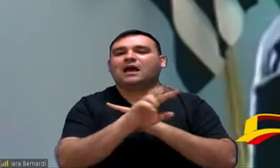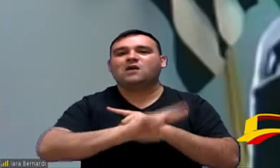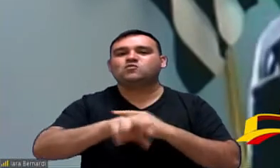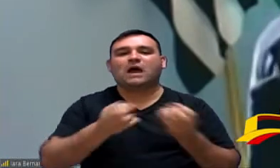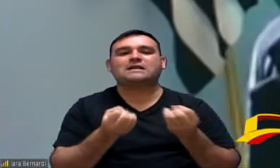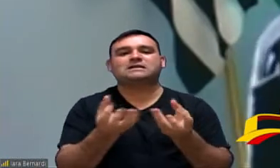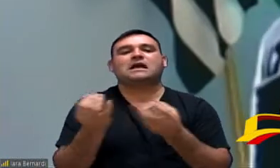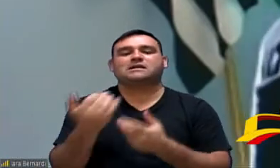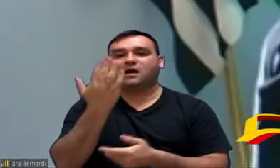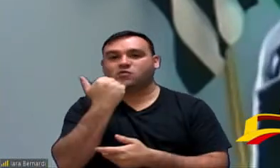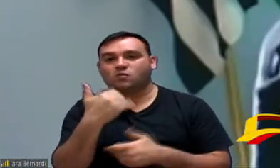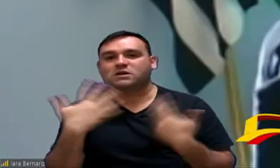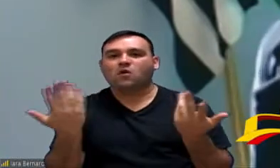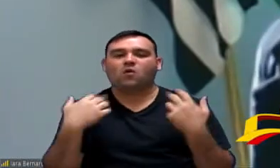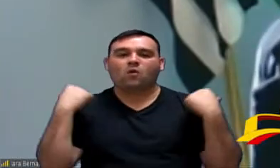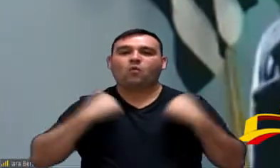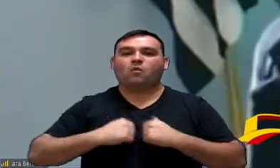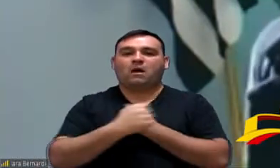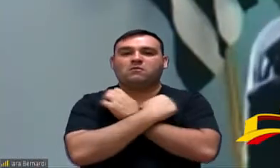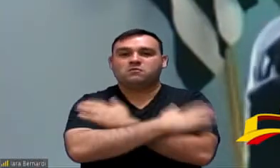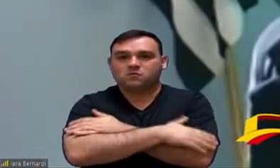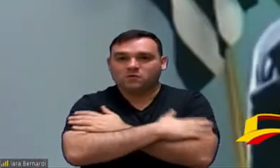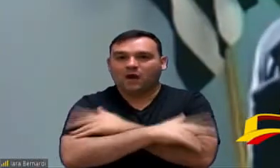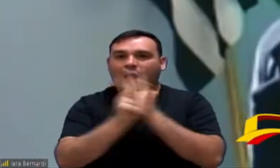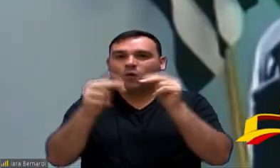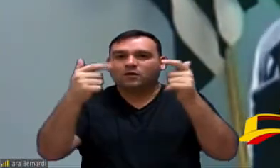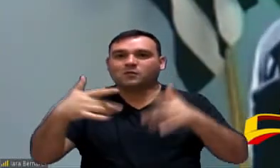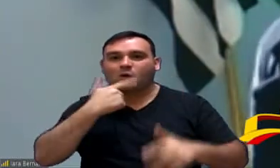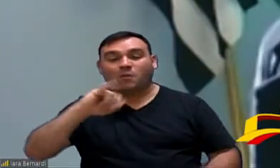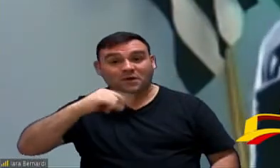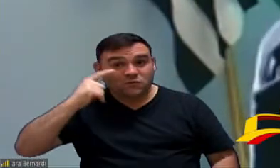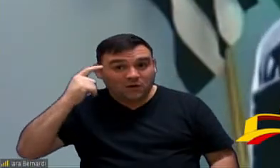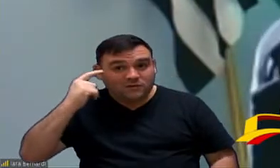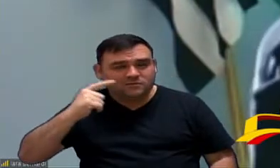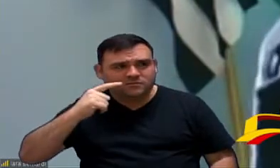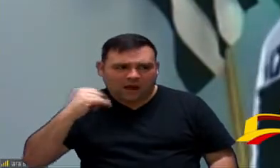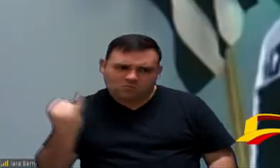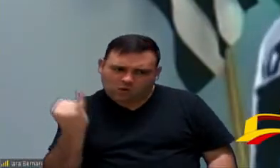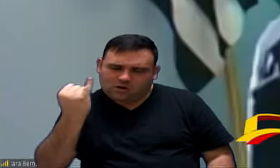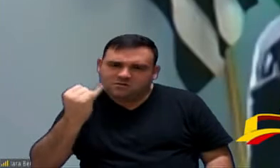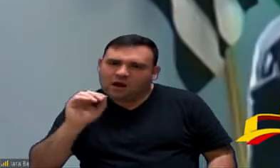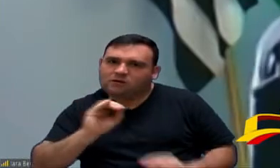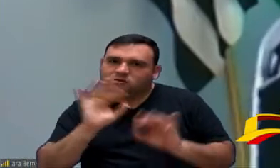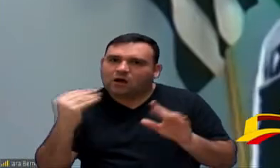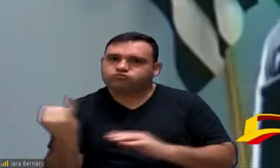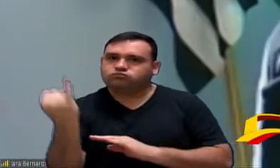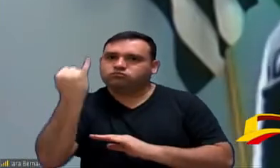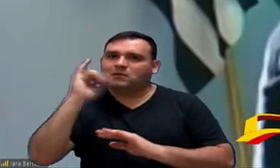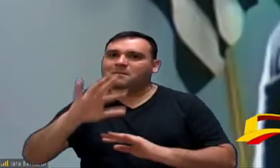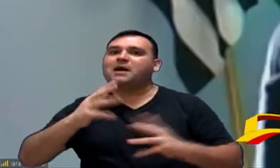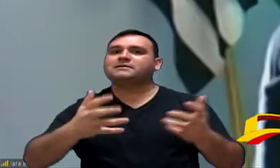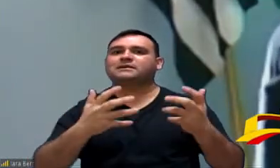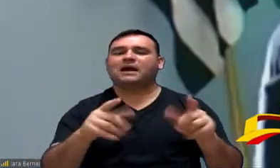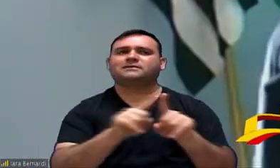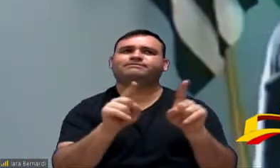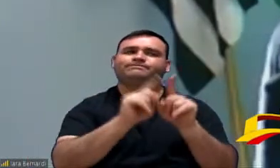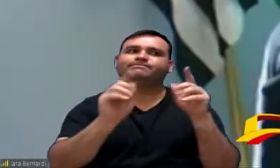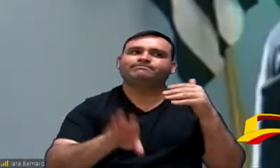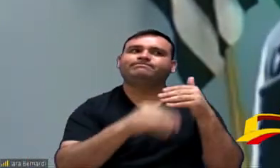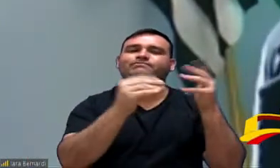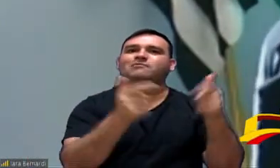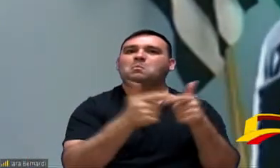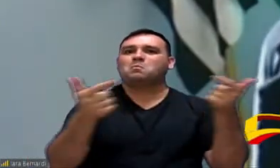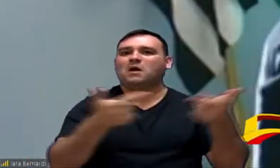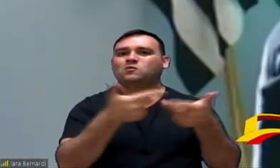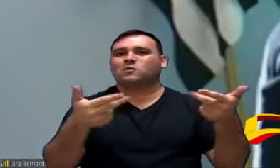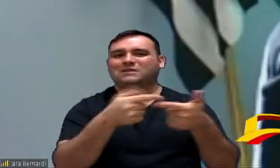de cesta. E agasalho, como disse o vereador Nelizete, isso é importante? Evidentemente, mas eu gostaria de ter muito